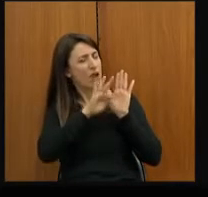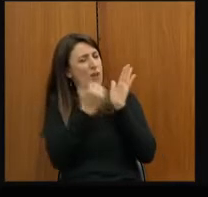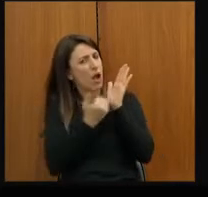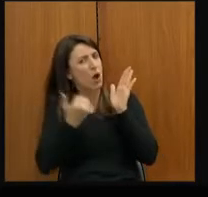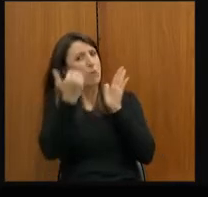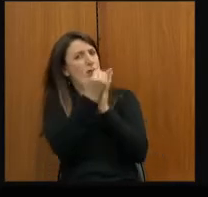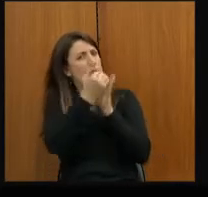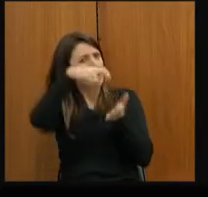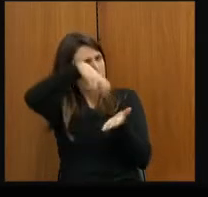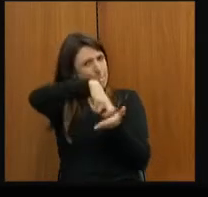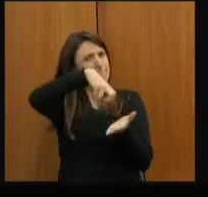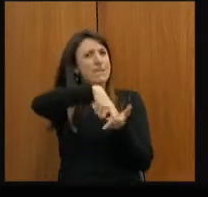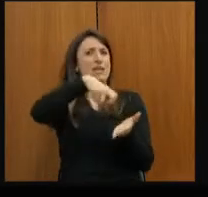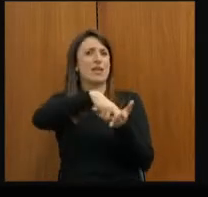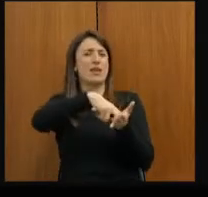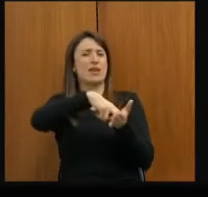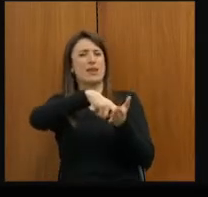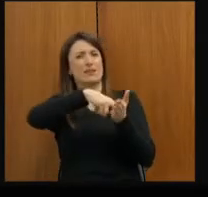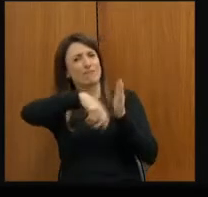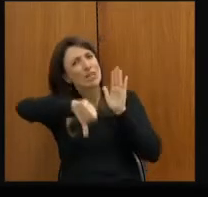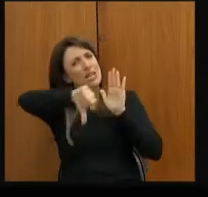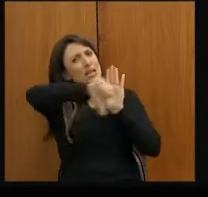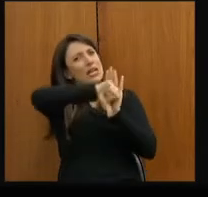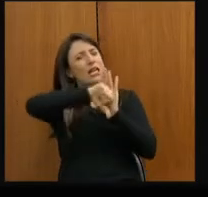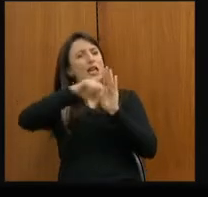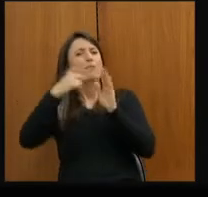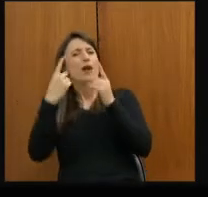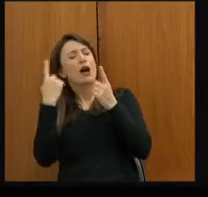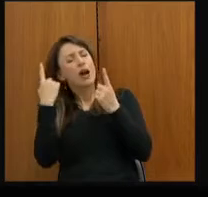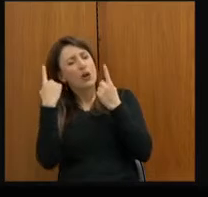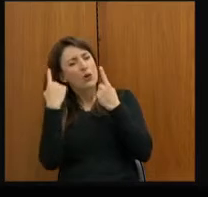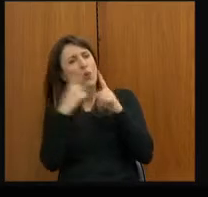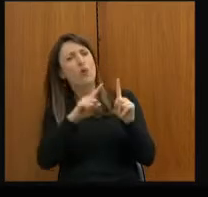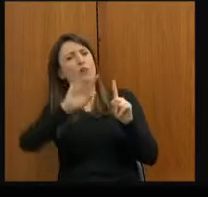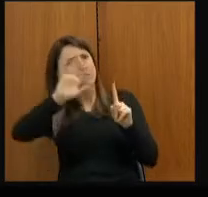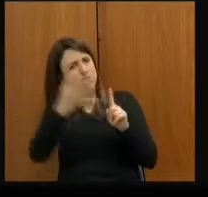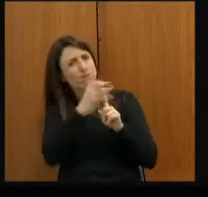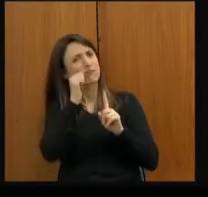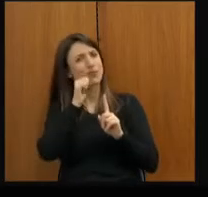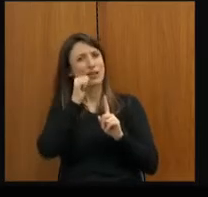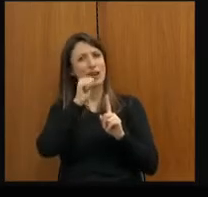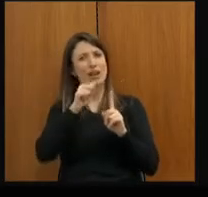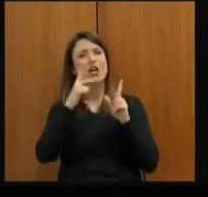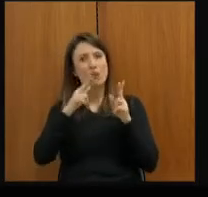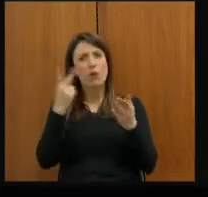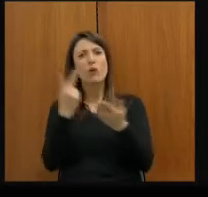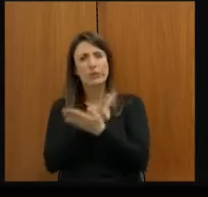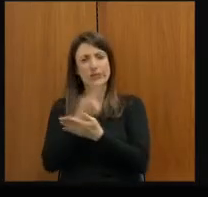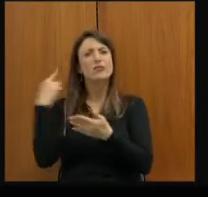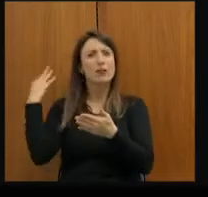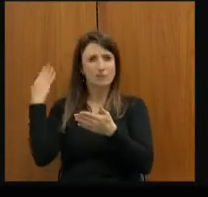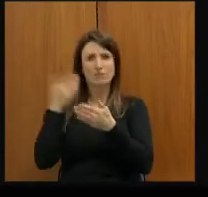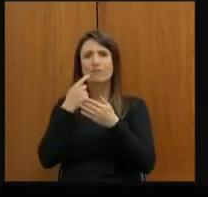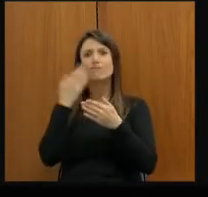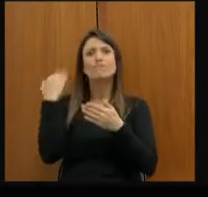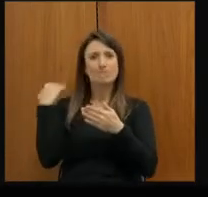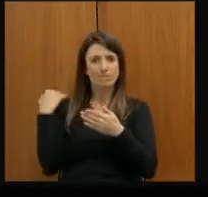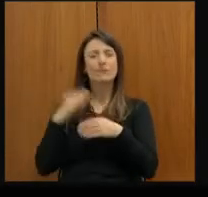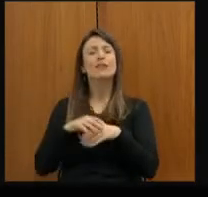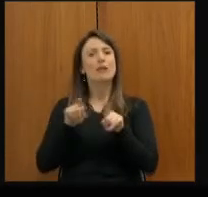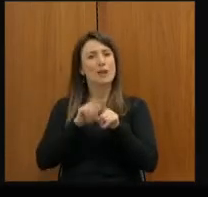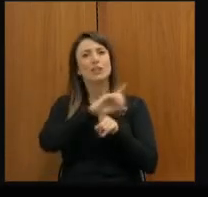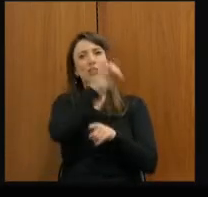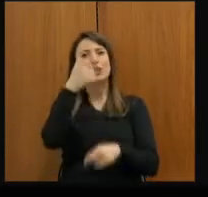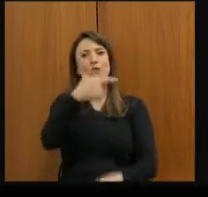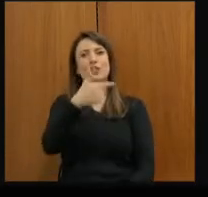crimes né contra as mulheres tal como ocorrido recentemente e também 28 de julho